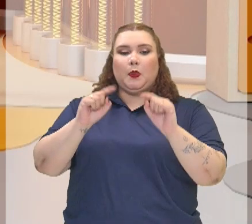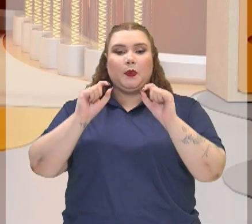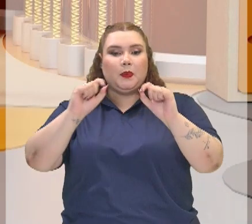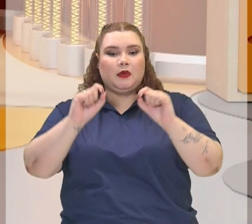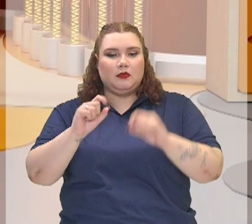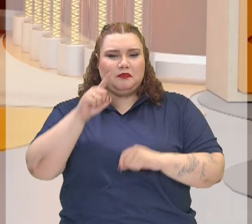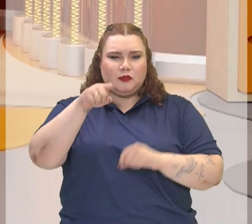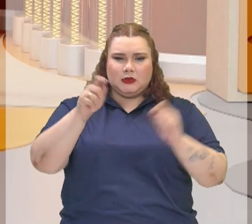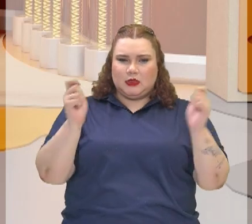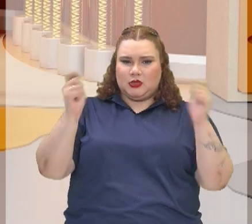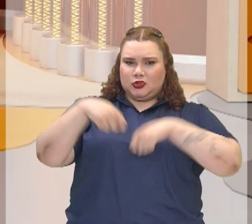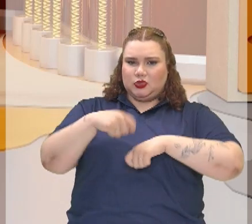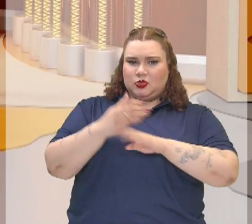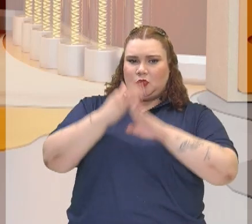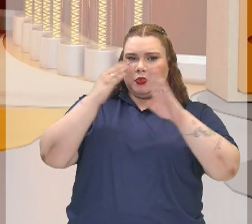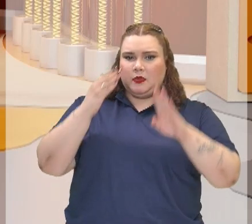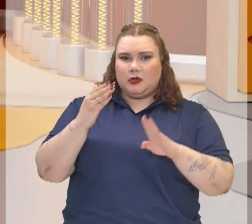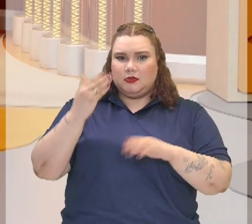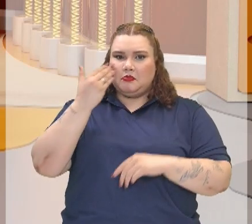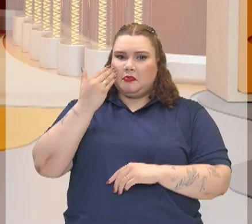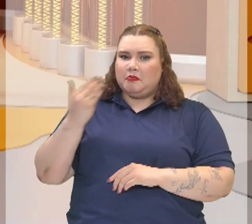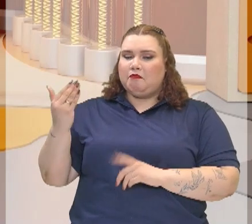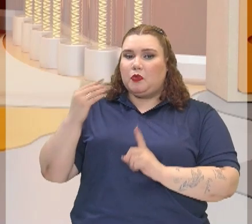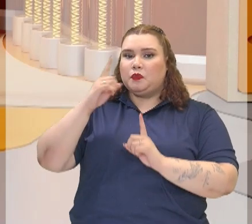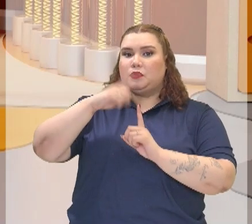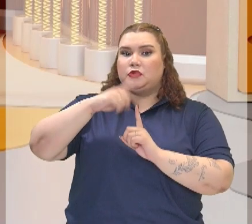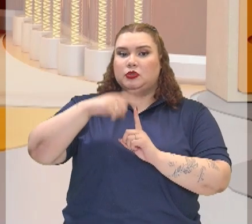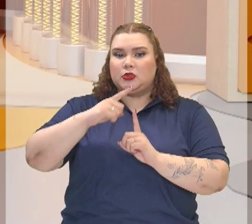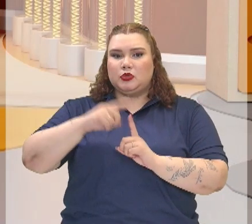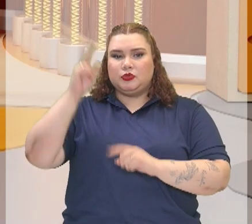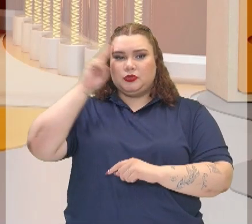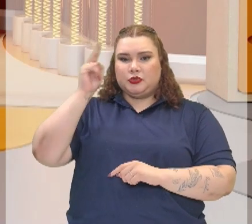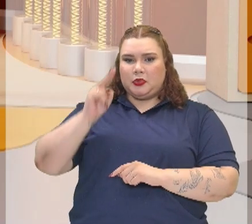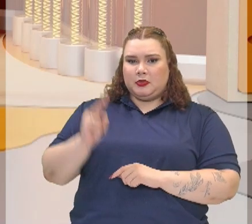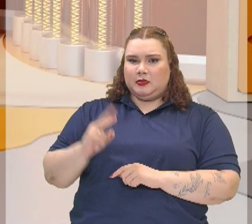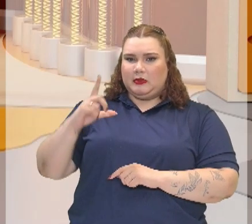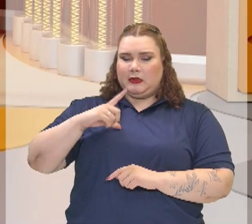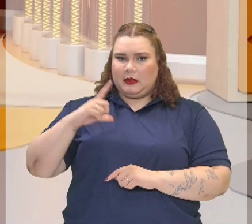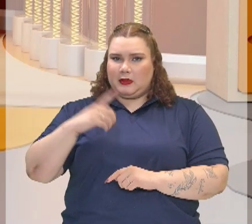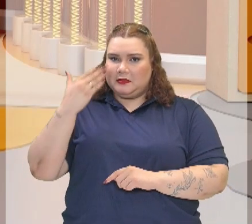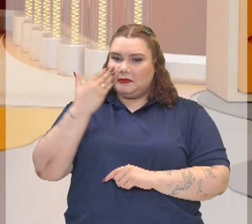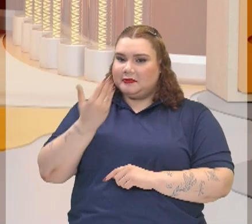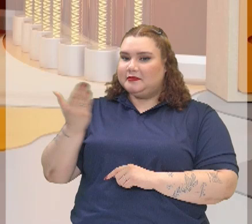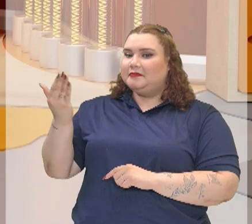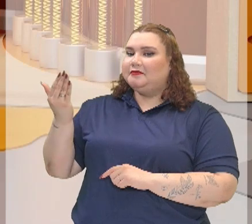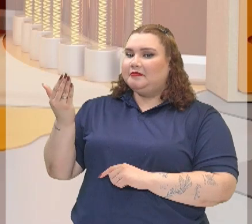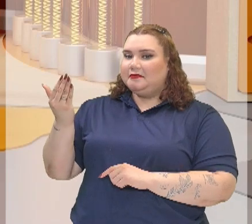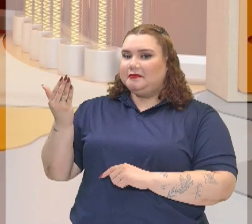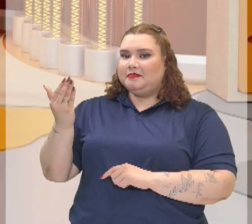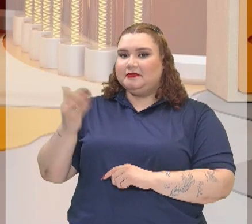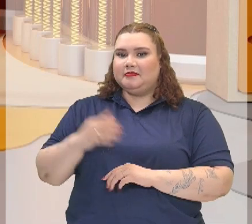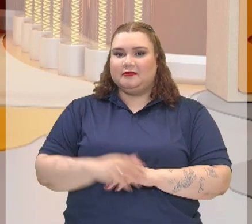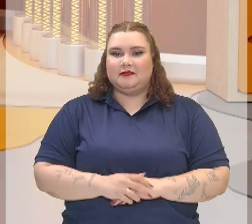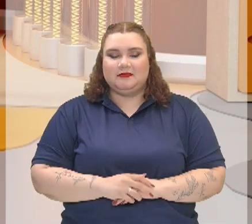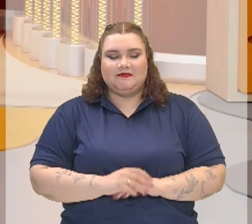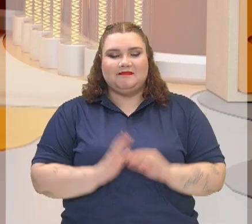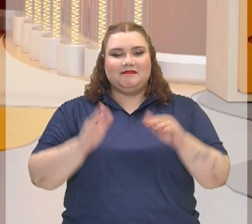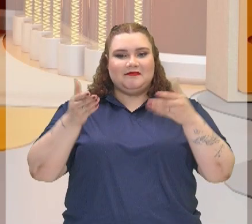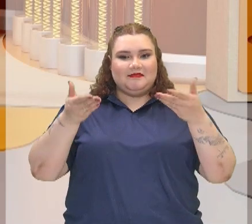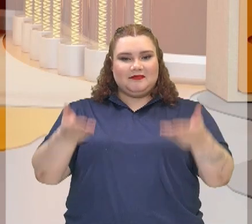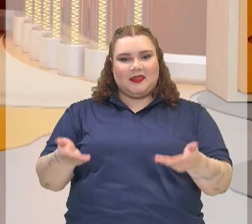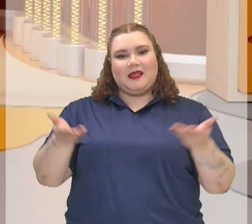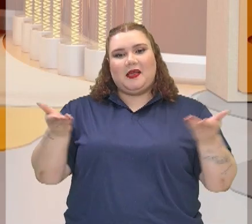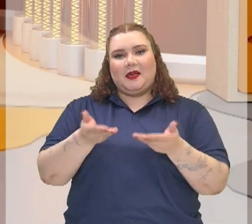você consegue descobrir que tipo de pista do passado nós temos aqui? E assim